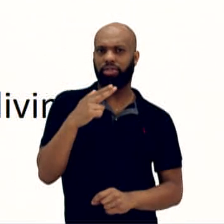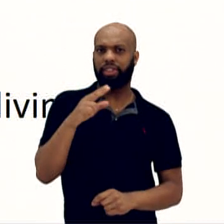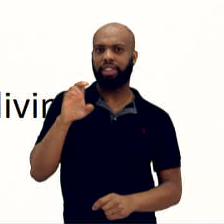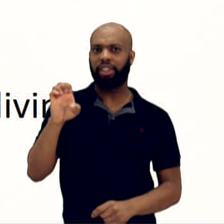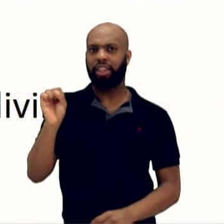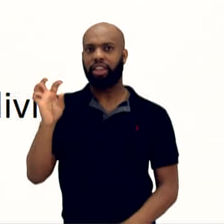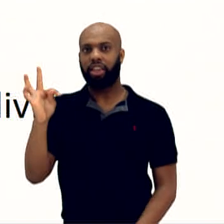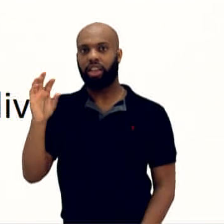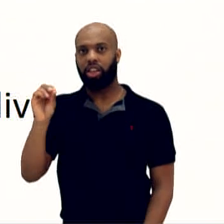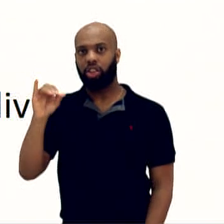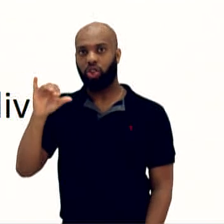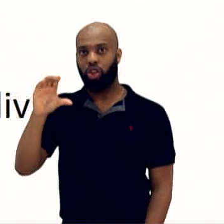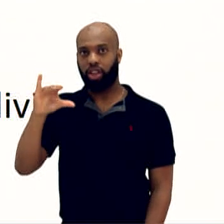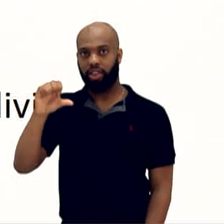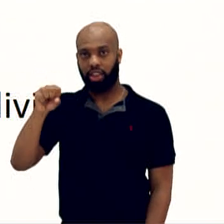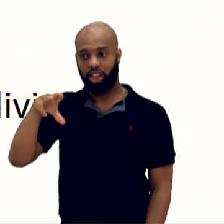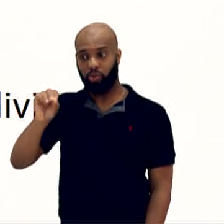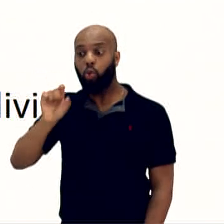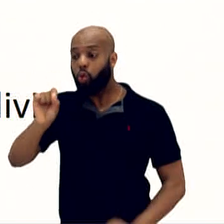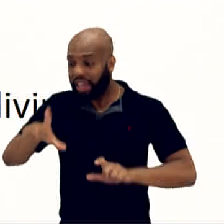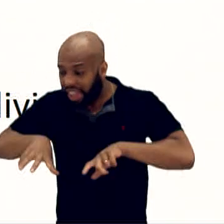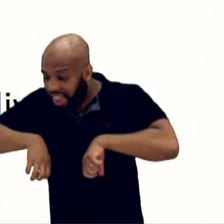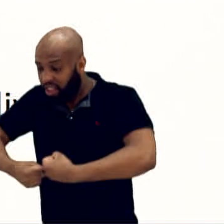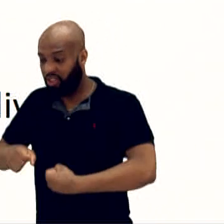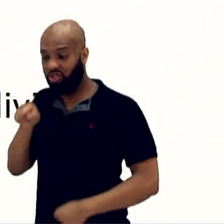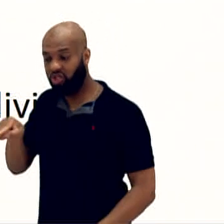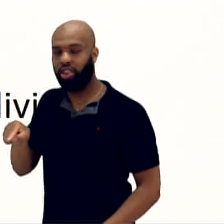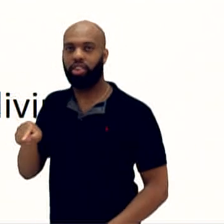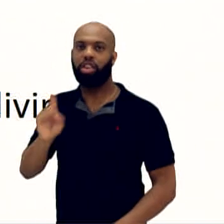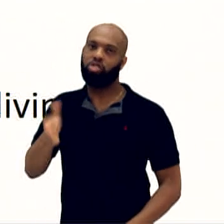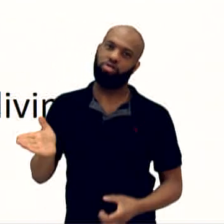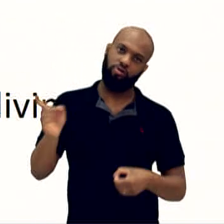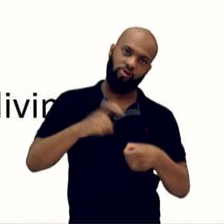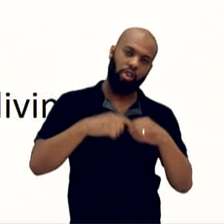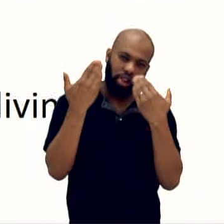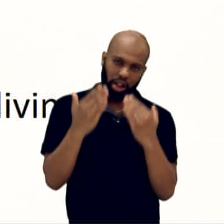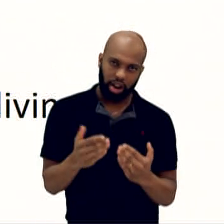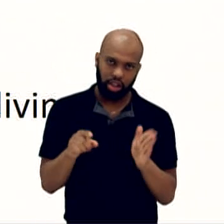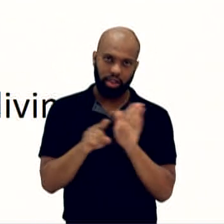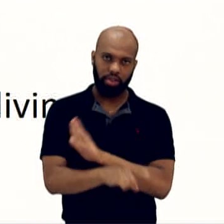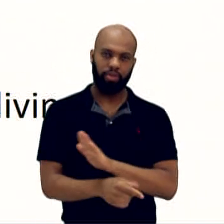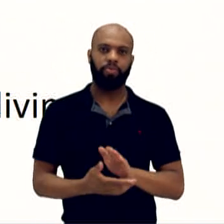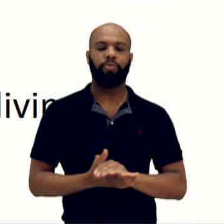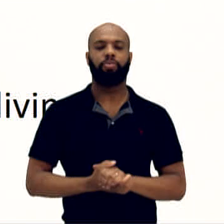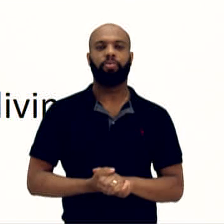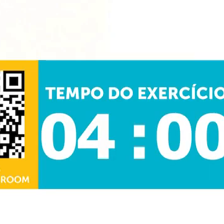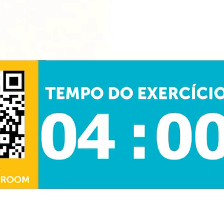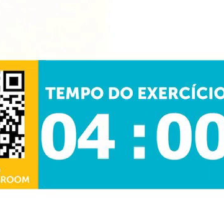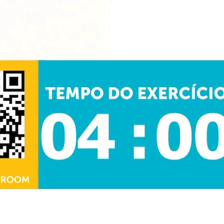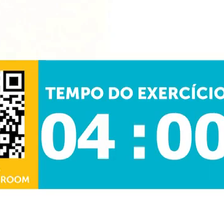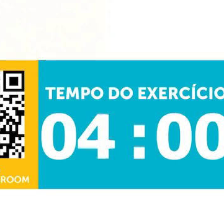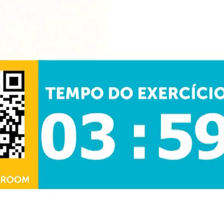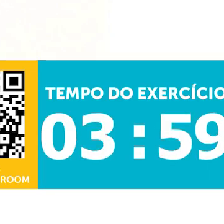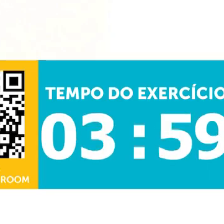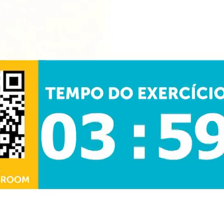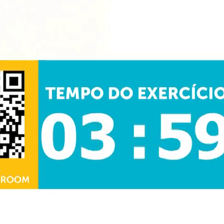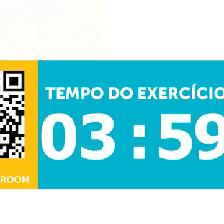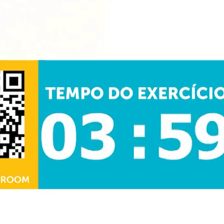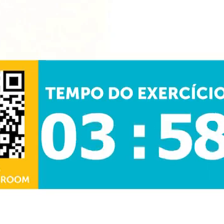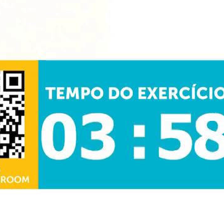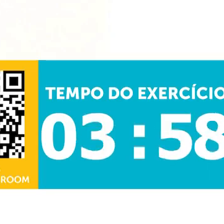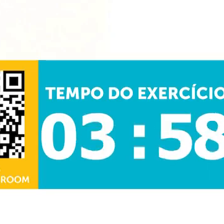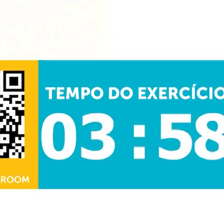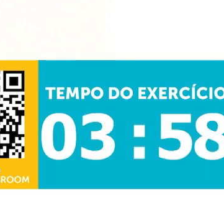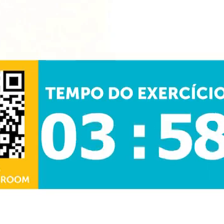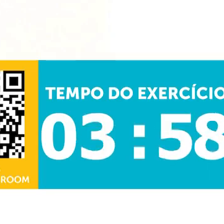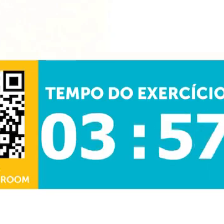estoicismo defende, né, contra o epicurismo, e a gente já volta para analisar essa questão.